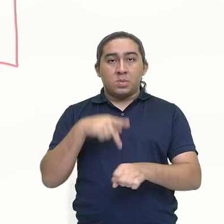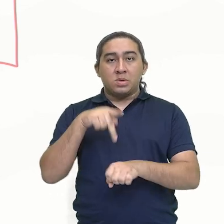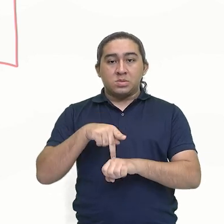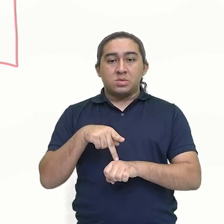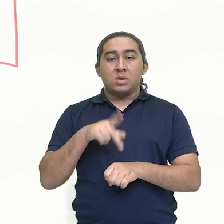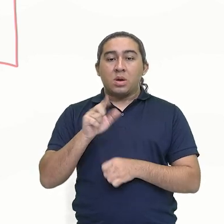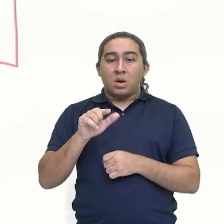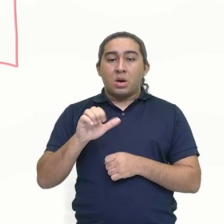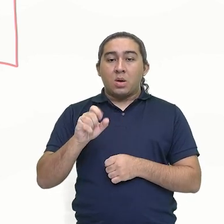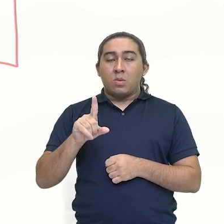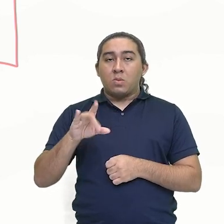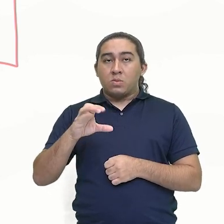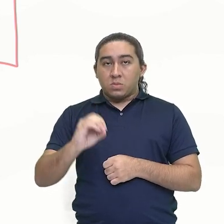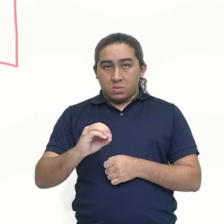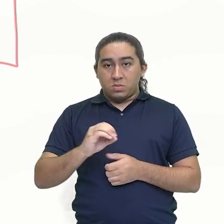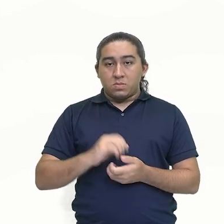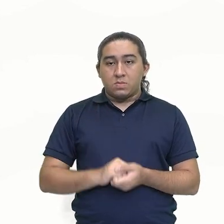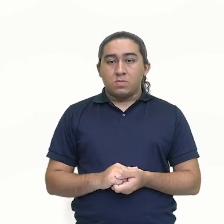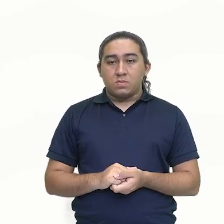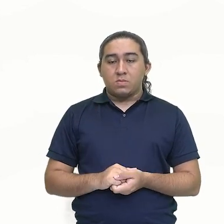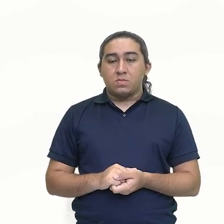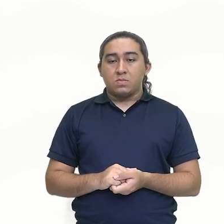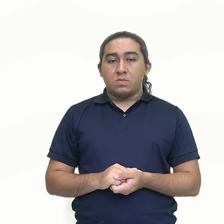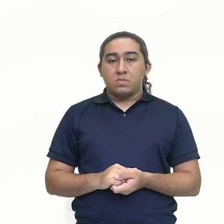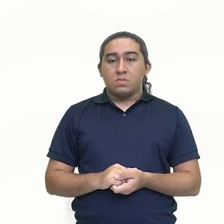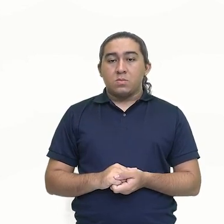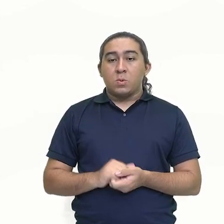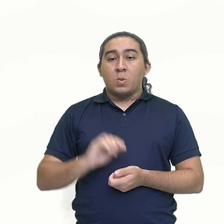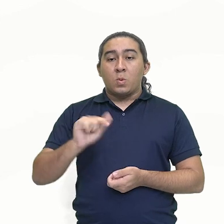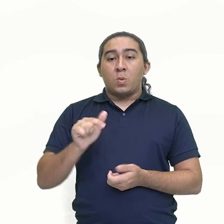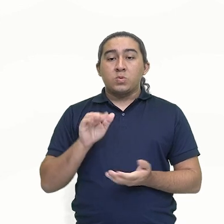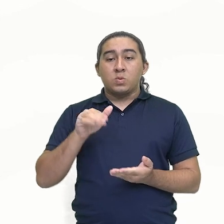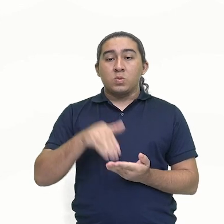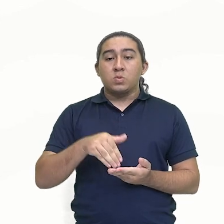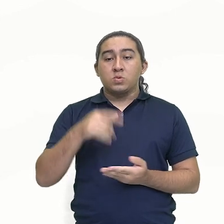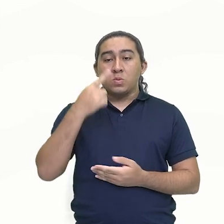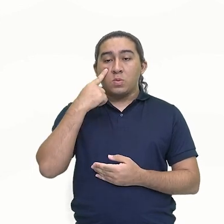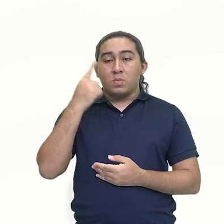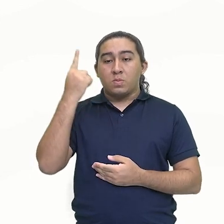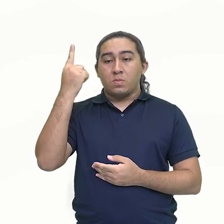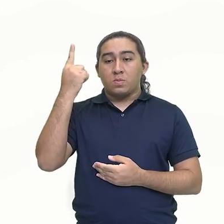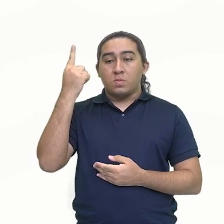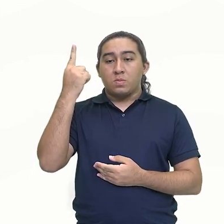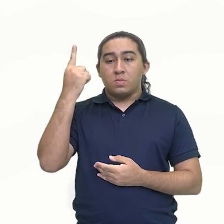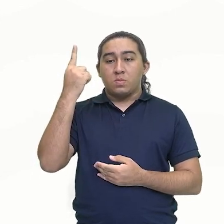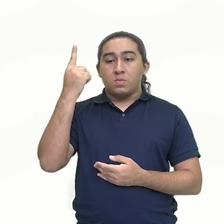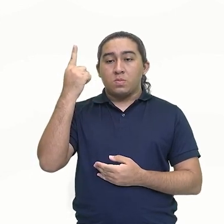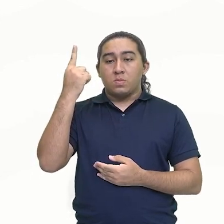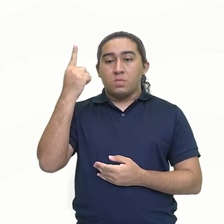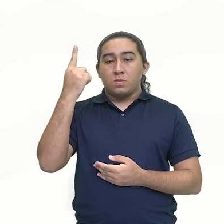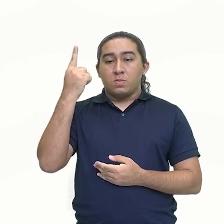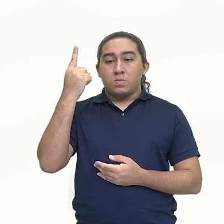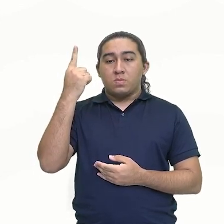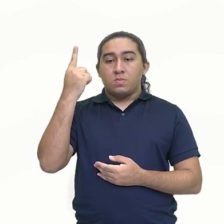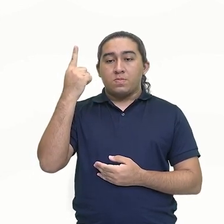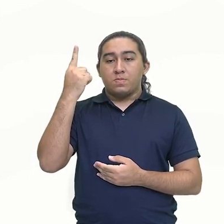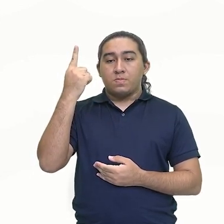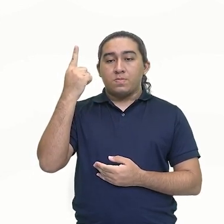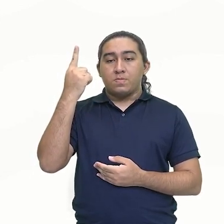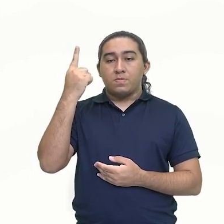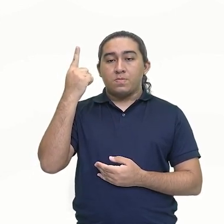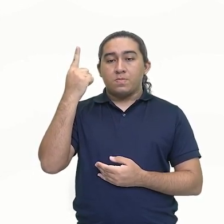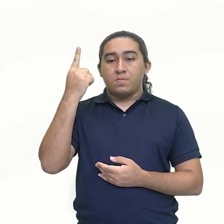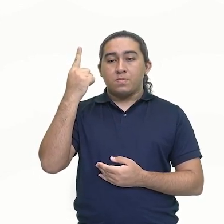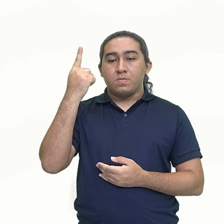de alto desenvolvimento humano. Por outro lado, a gente tem esse último grupo aqui, que é o grupo de países de muito